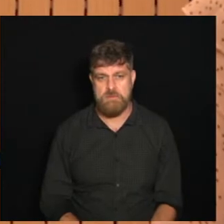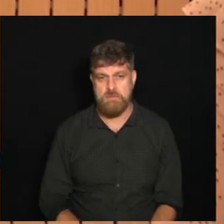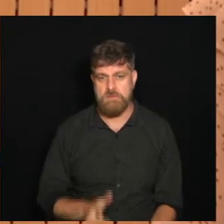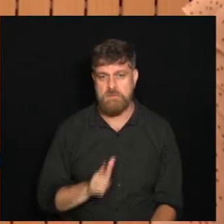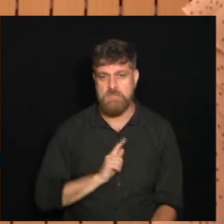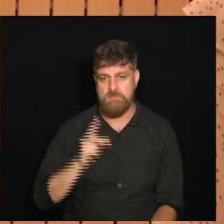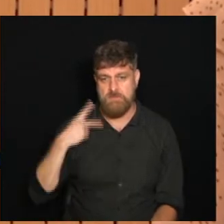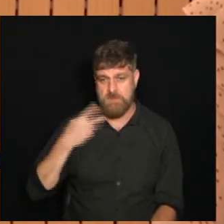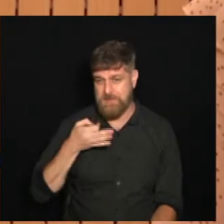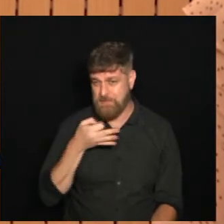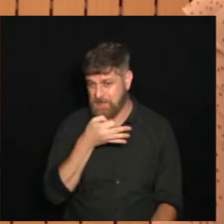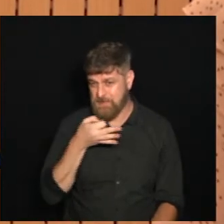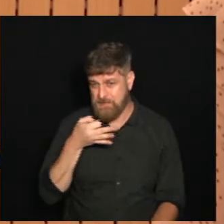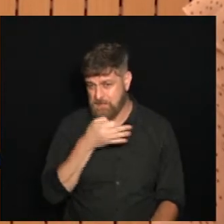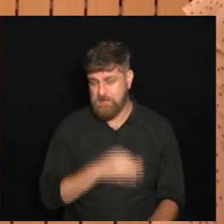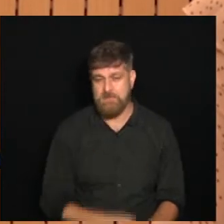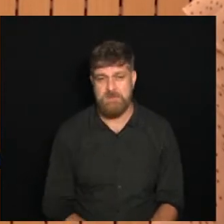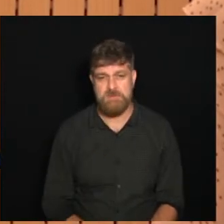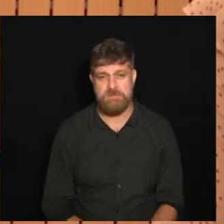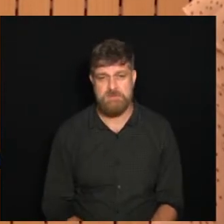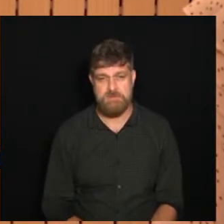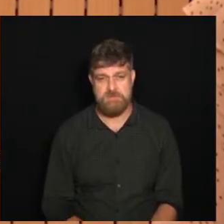temos algum vereador inscrito no pequeno expediente.